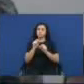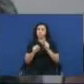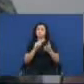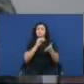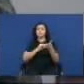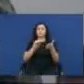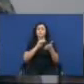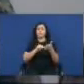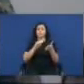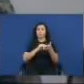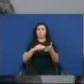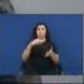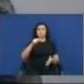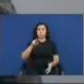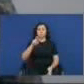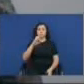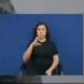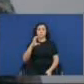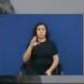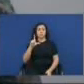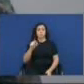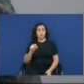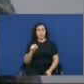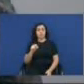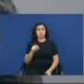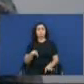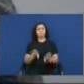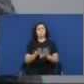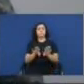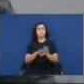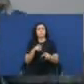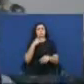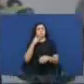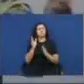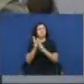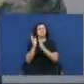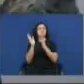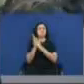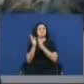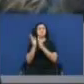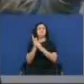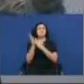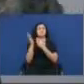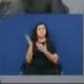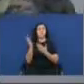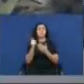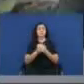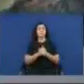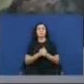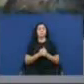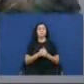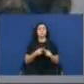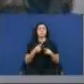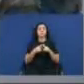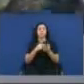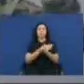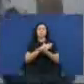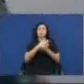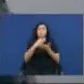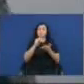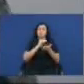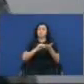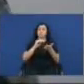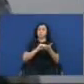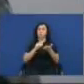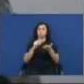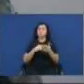o secretário Marcelo Cog aqui, sem nenhuma restrição, dizer que ele está de parabéns. A partir do momento que ele pegou esse